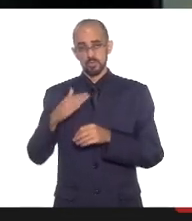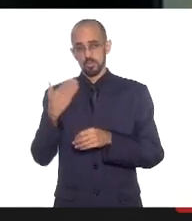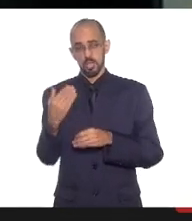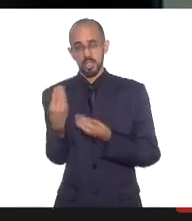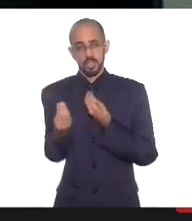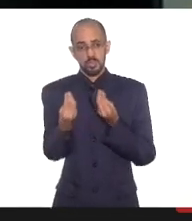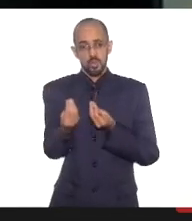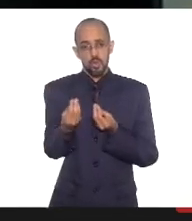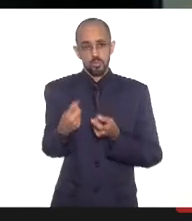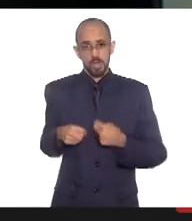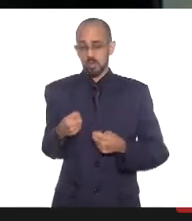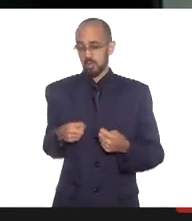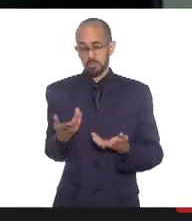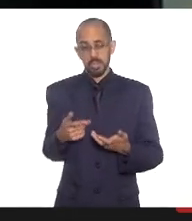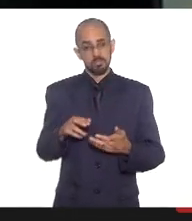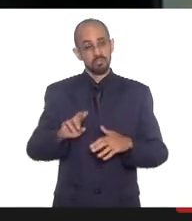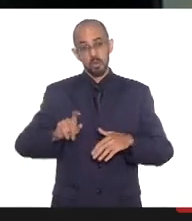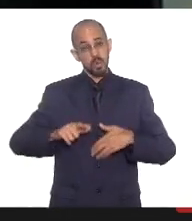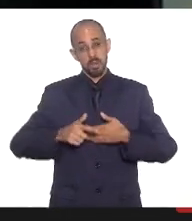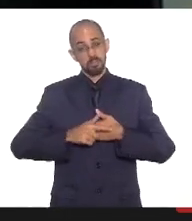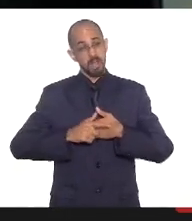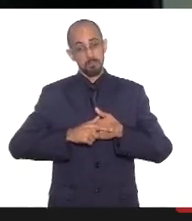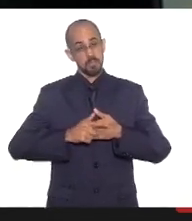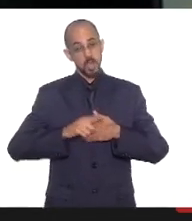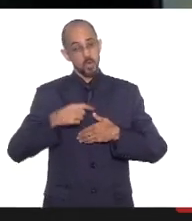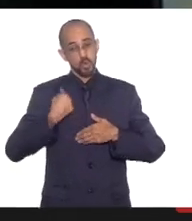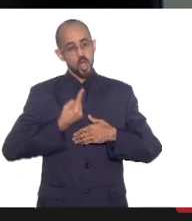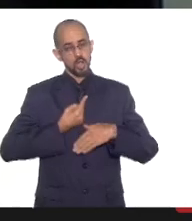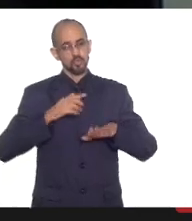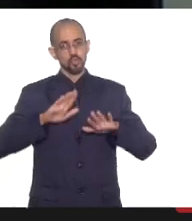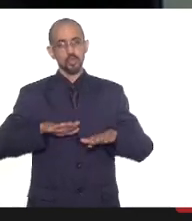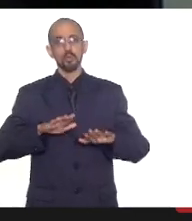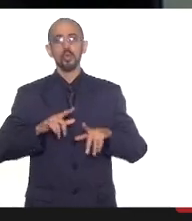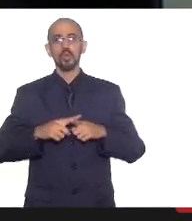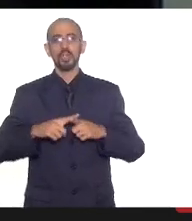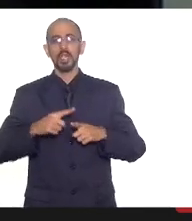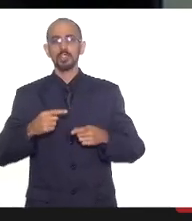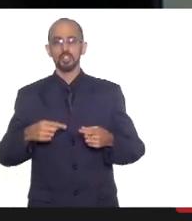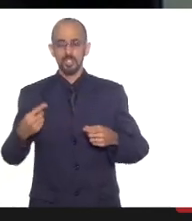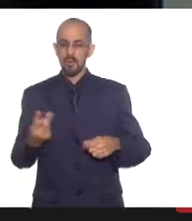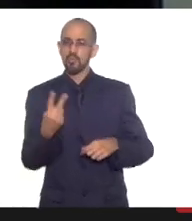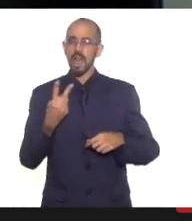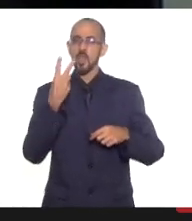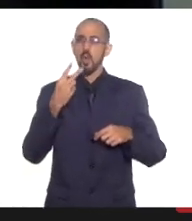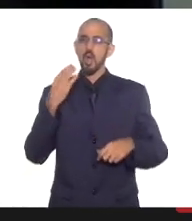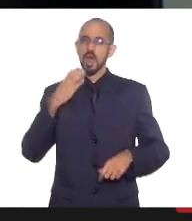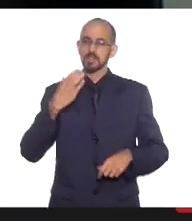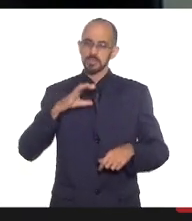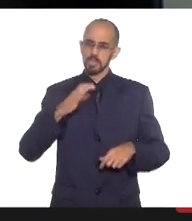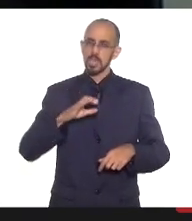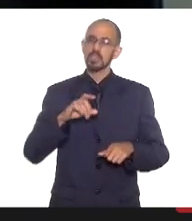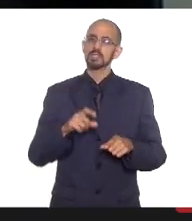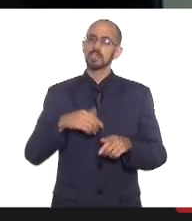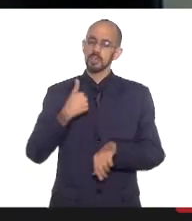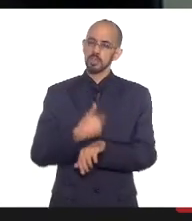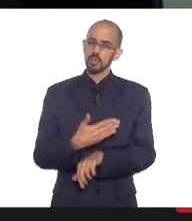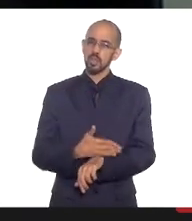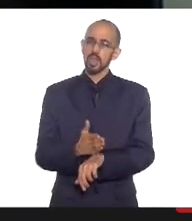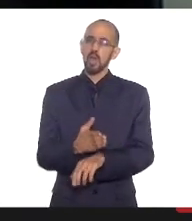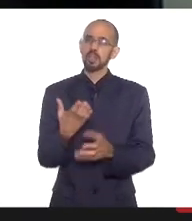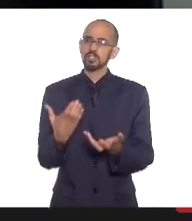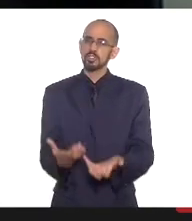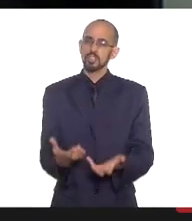esse não é o papel desta comissão essa comissão uma comissão que valoriza ciência que a todo tempo